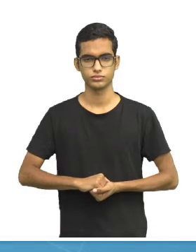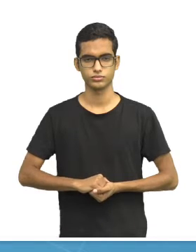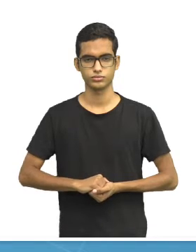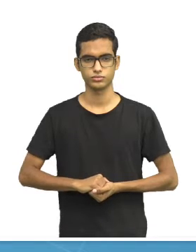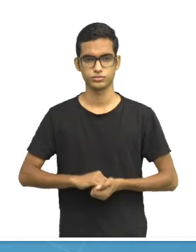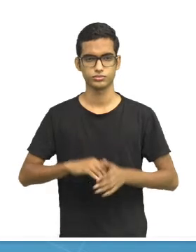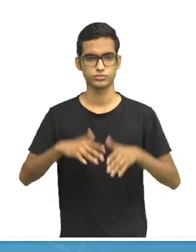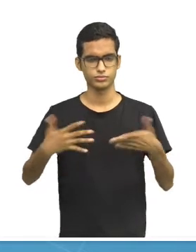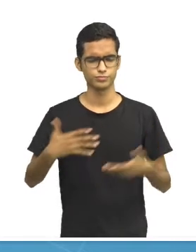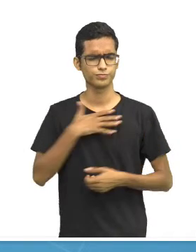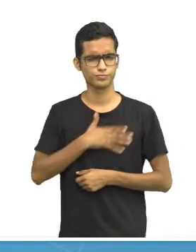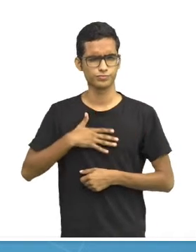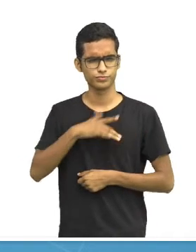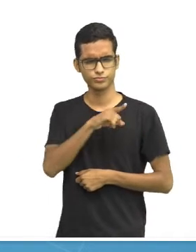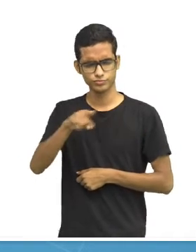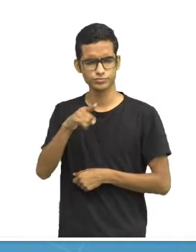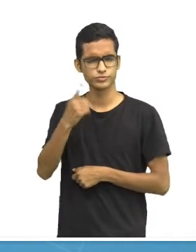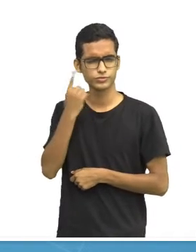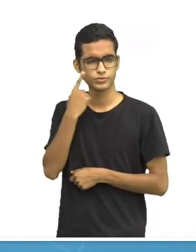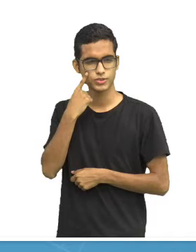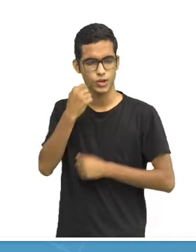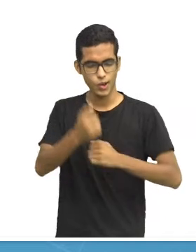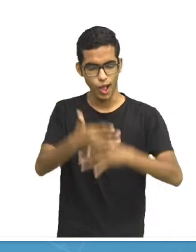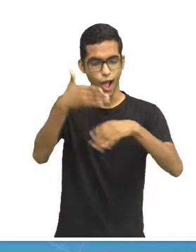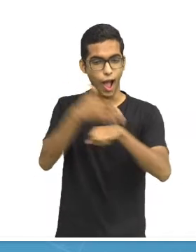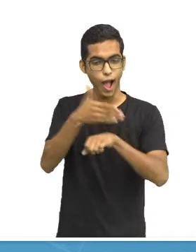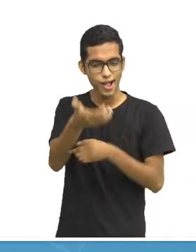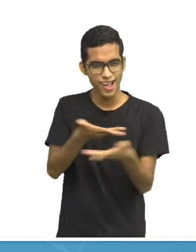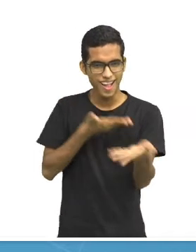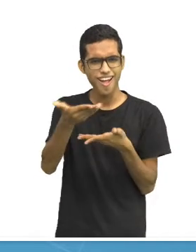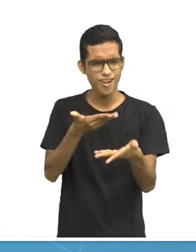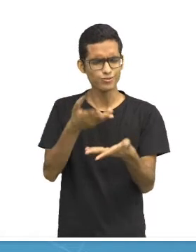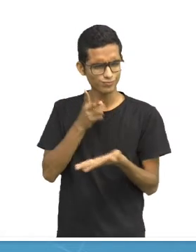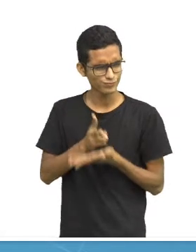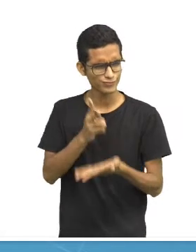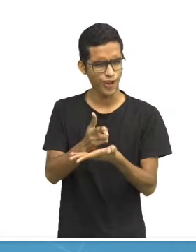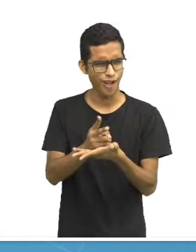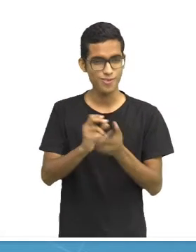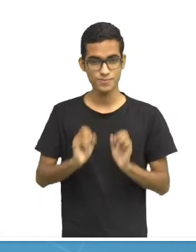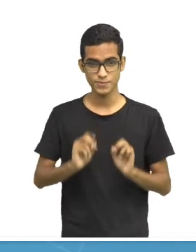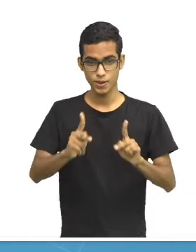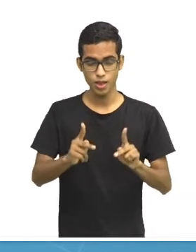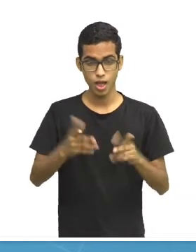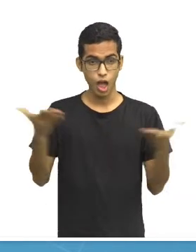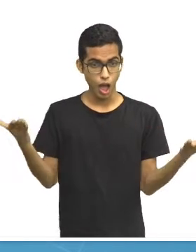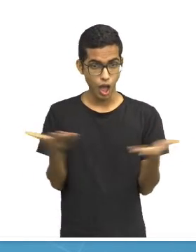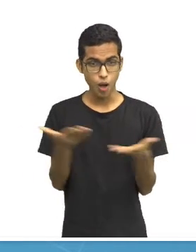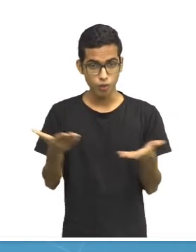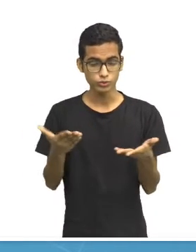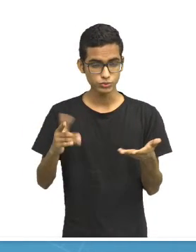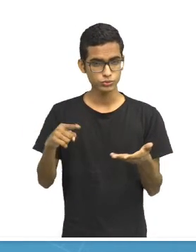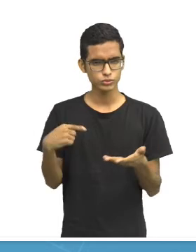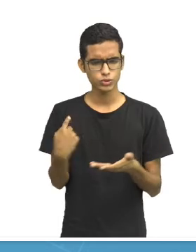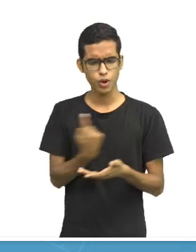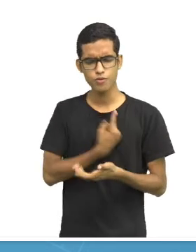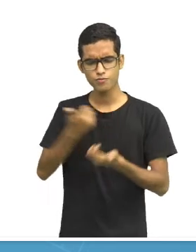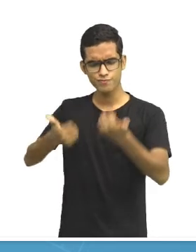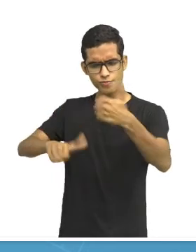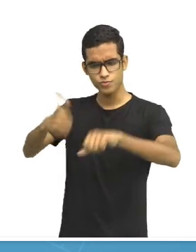Então, estou gostando de ver a participação de vocês. Continue assim interagindo conosco e vamos agora analisar a